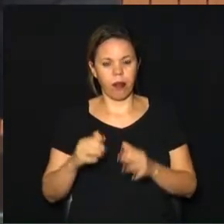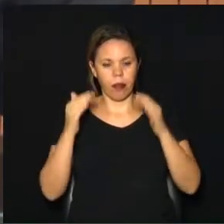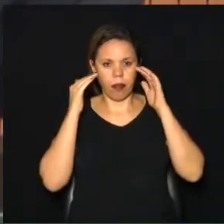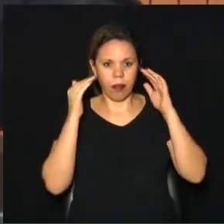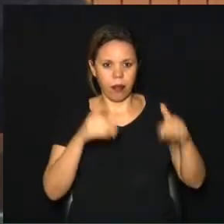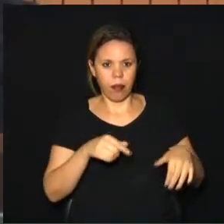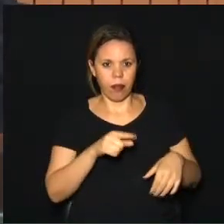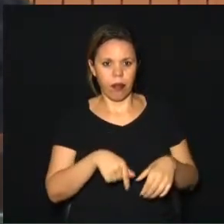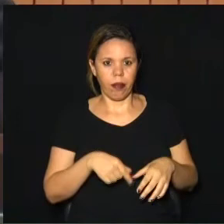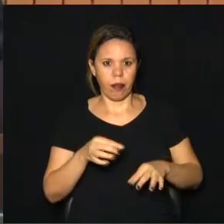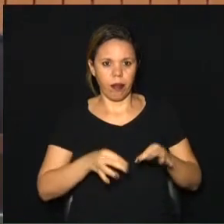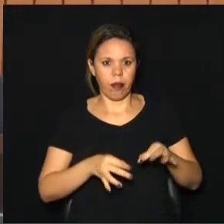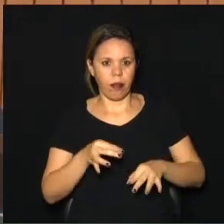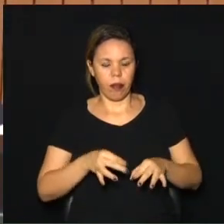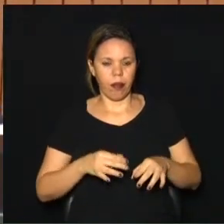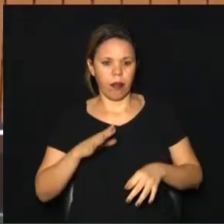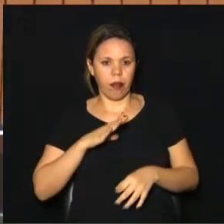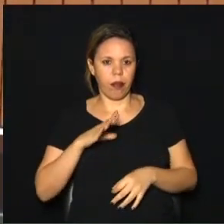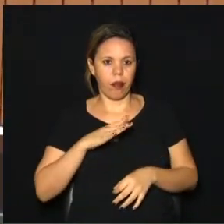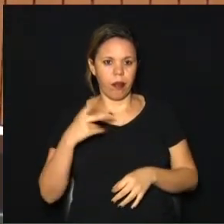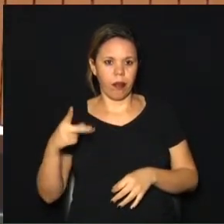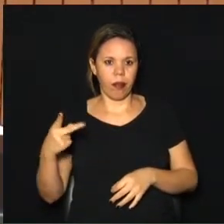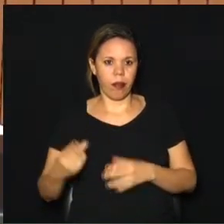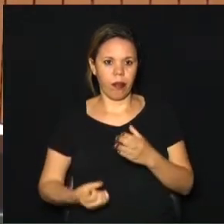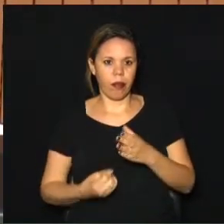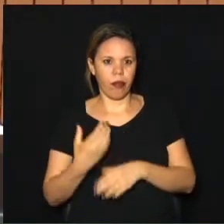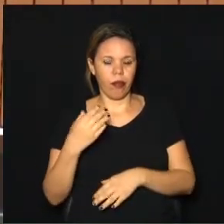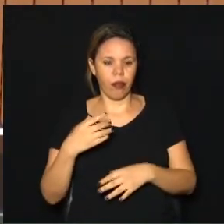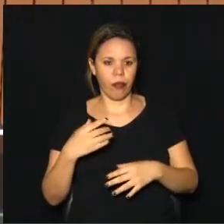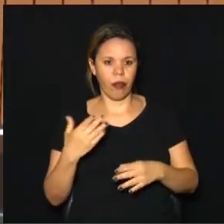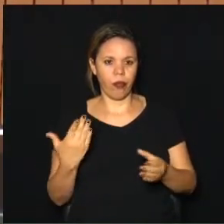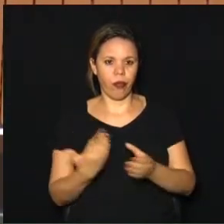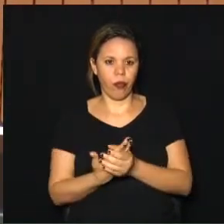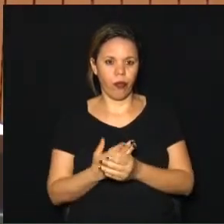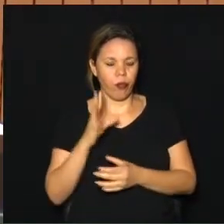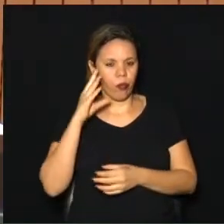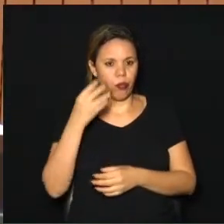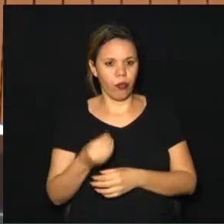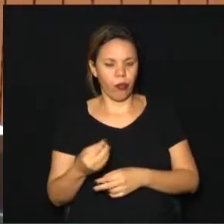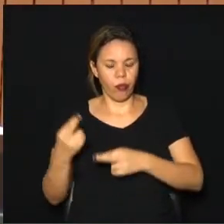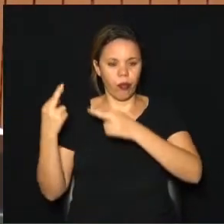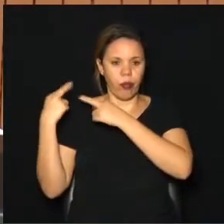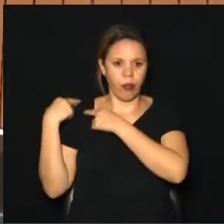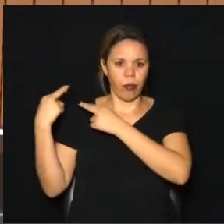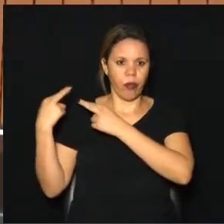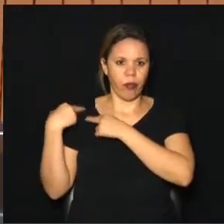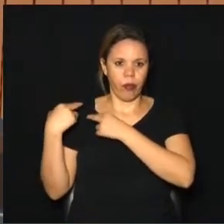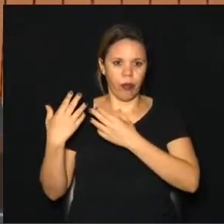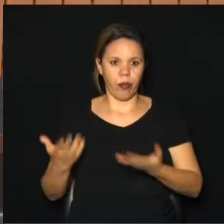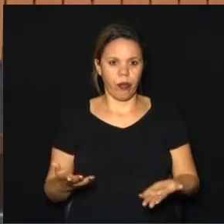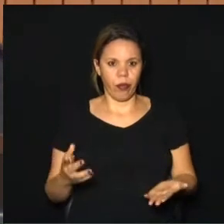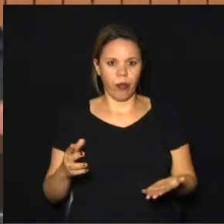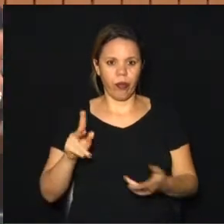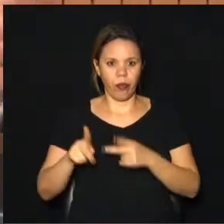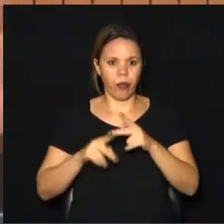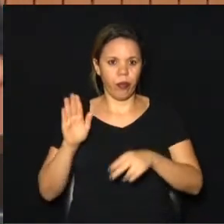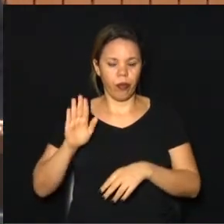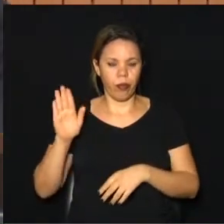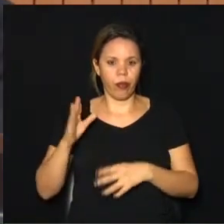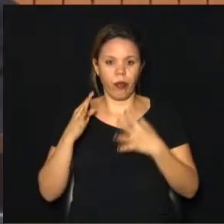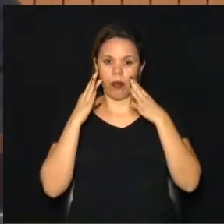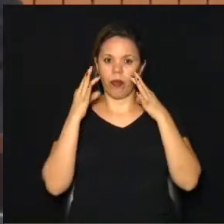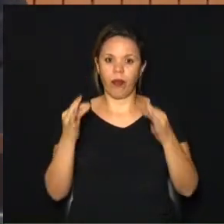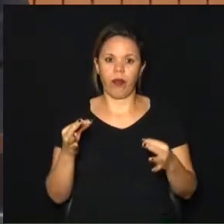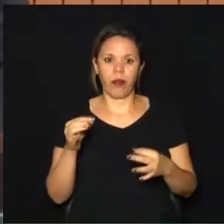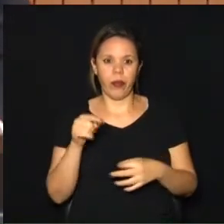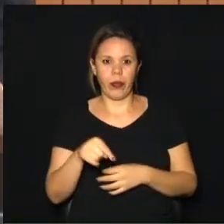seja, o juiz lá da cidade onde correu o processo, ele entendeu pela responsabilidade desses candidatos. Então, muita atenção